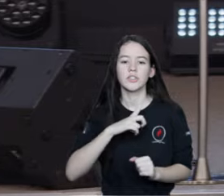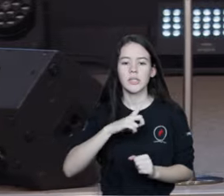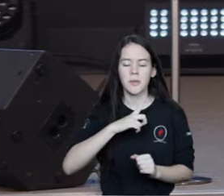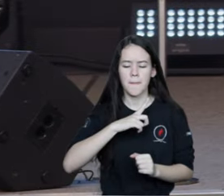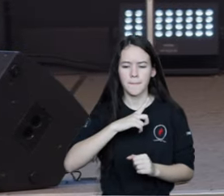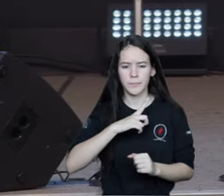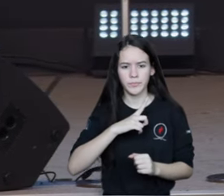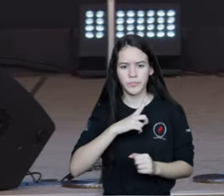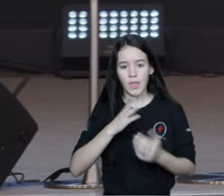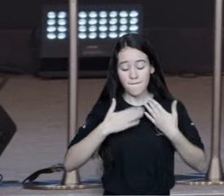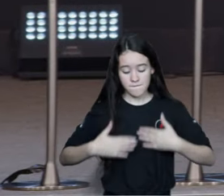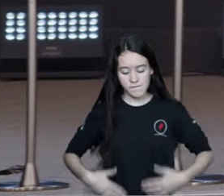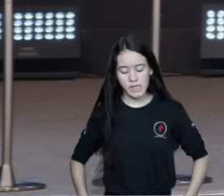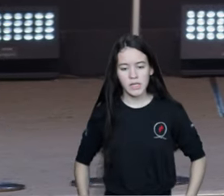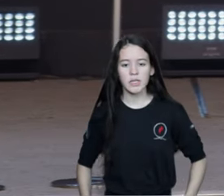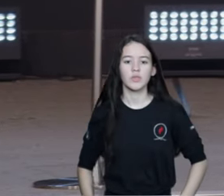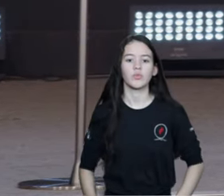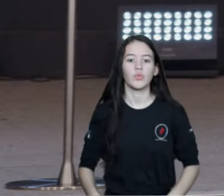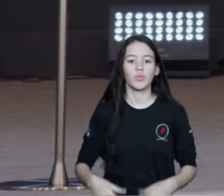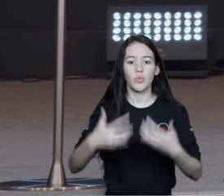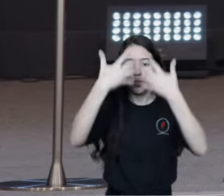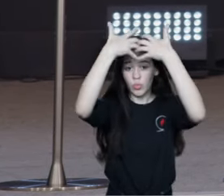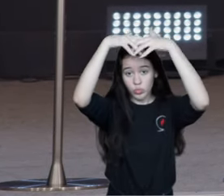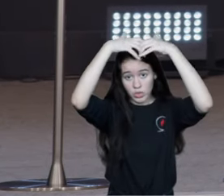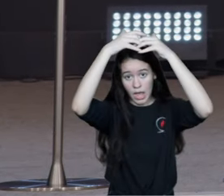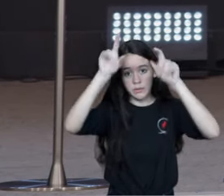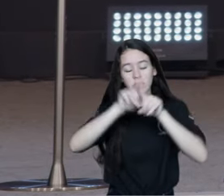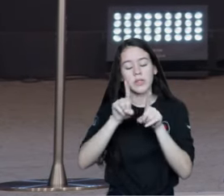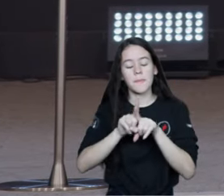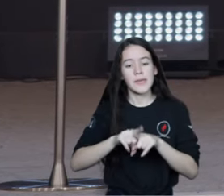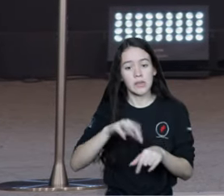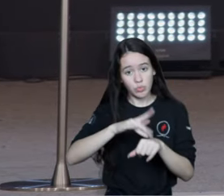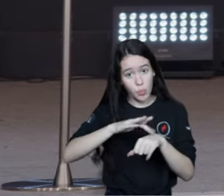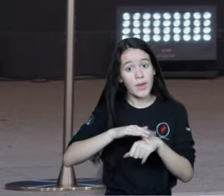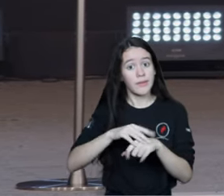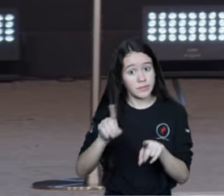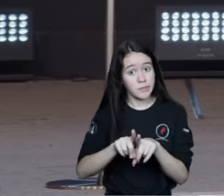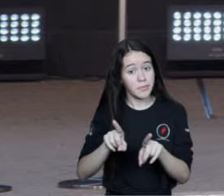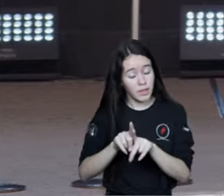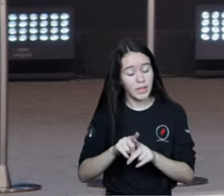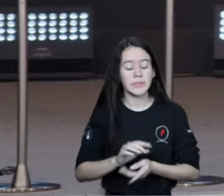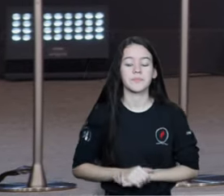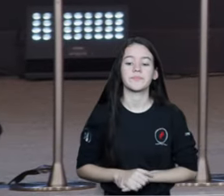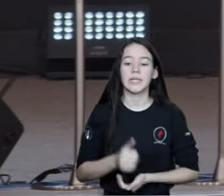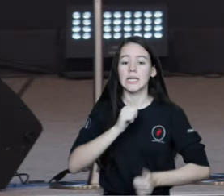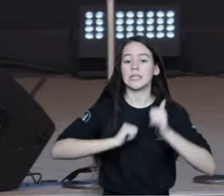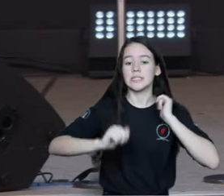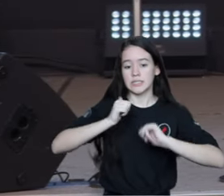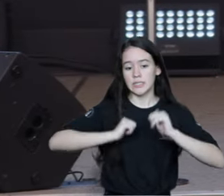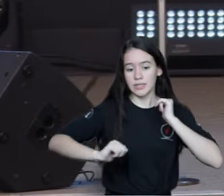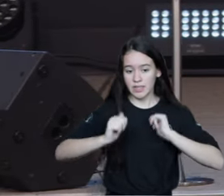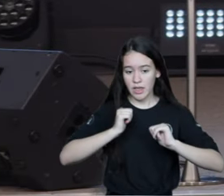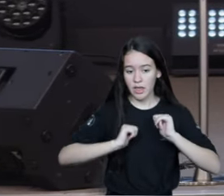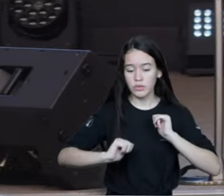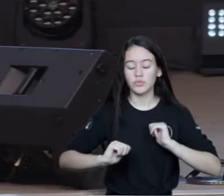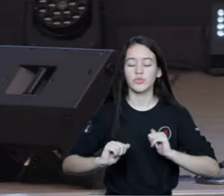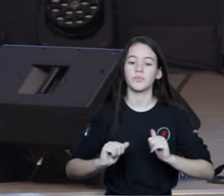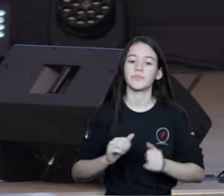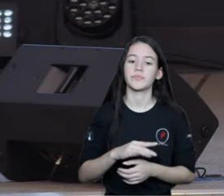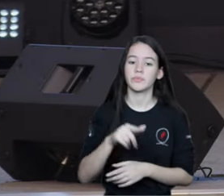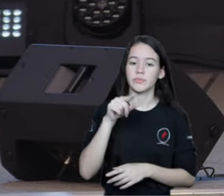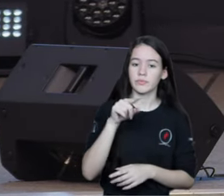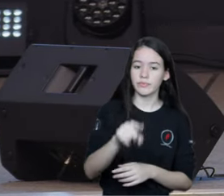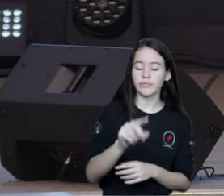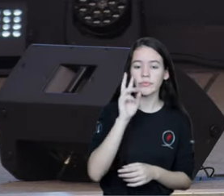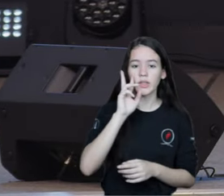impacto físico e químico no cérebro humano produz doenças a ansiedade faz